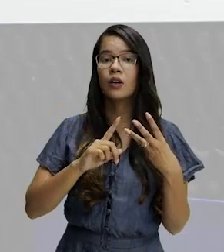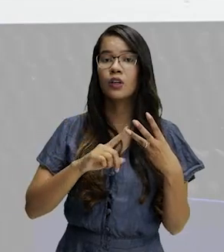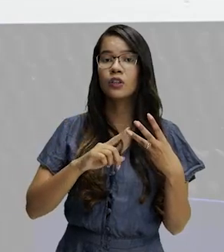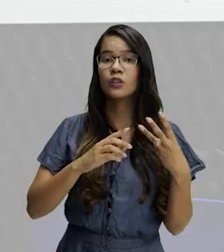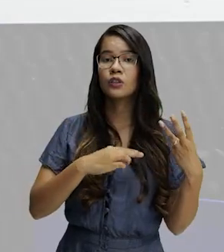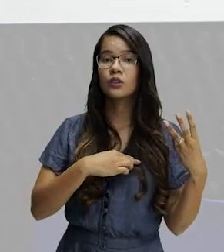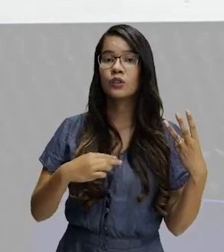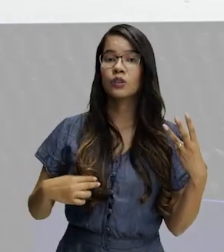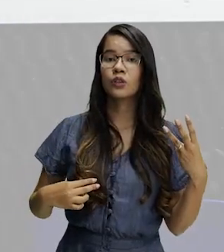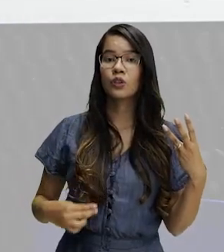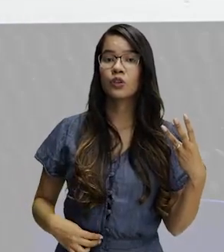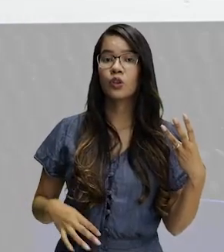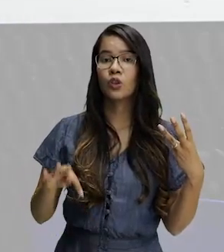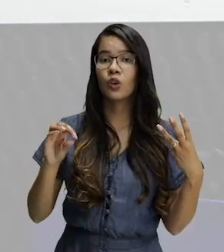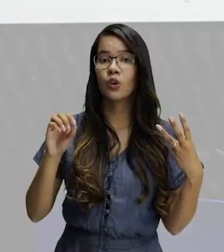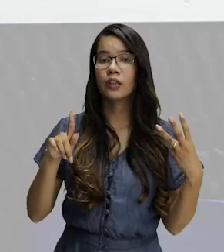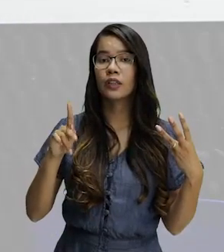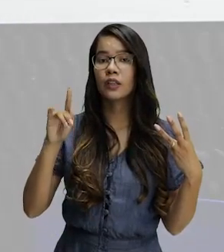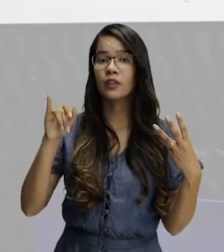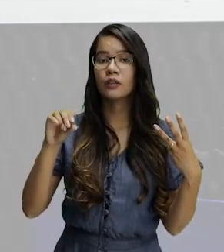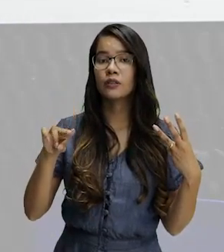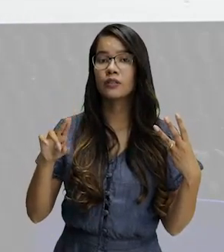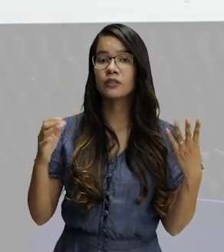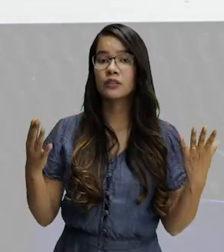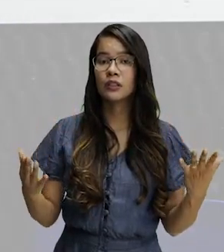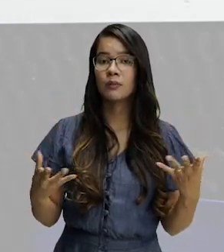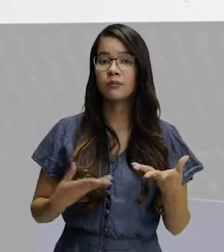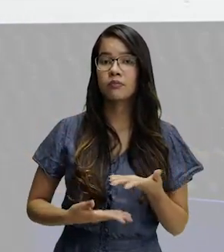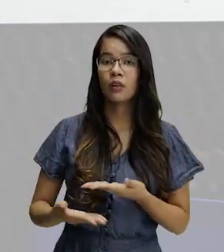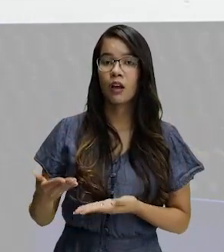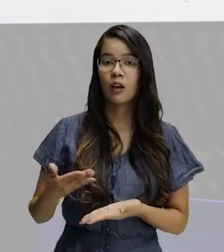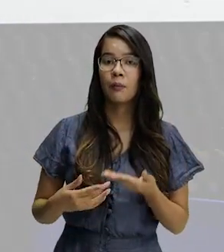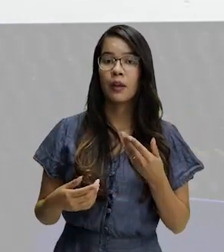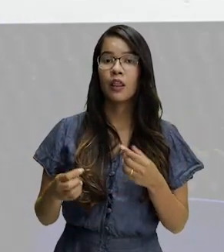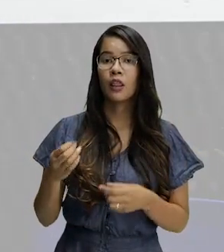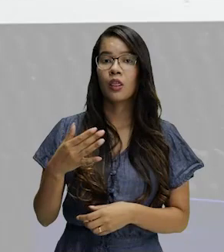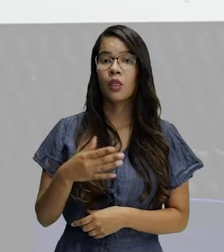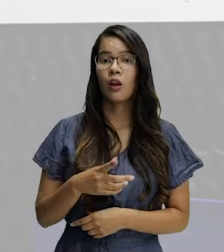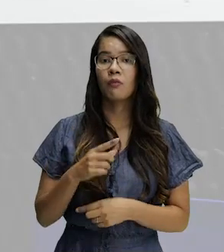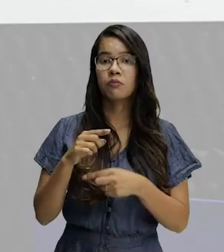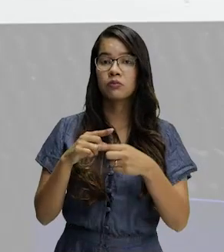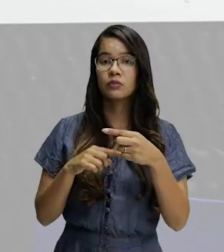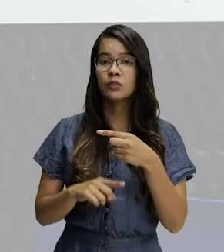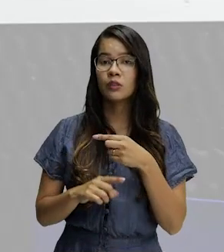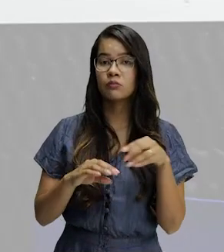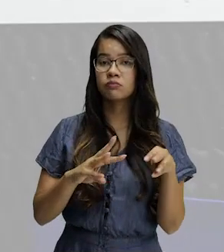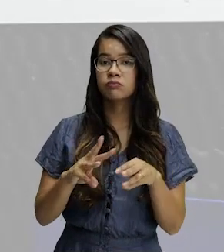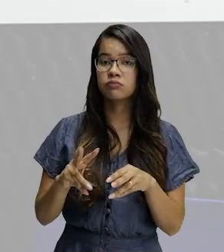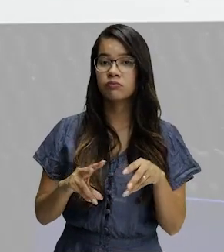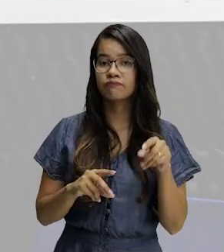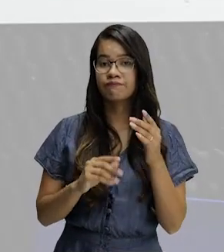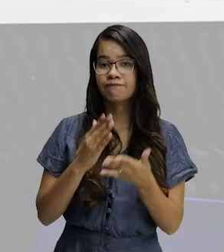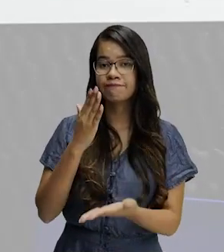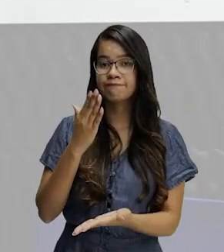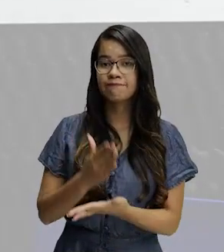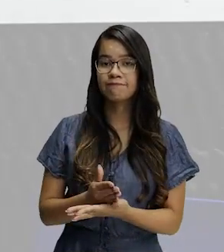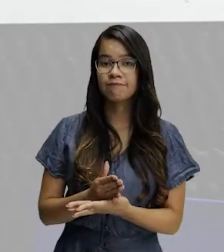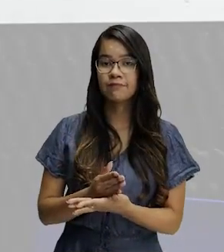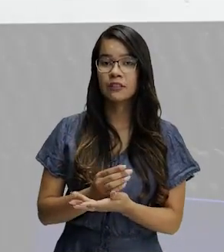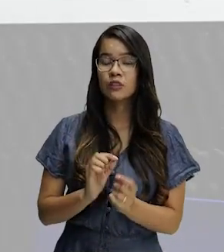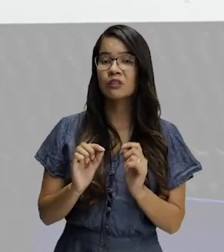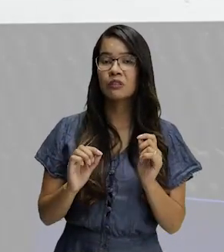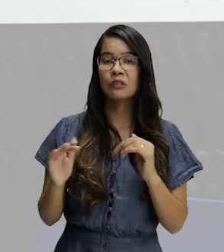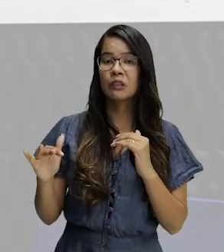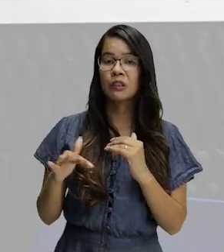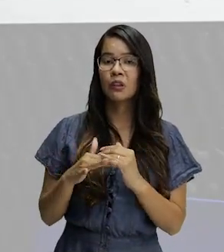uma nova divisão territorial. E essa proposta vem de quem? Vem dos países que não foram beneficiados